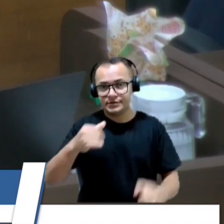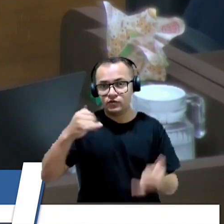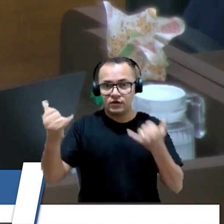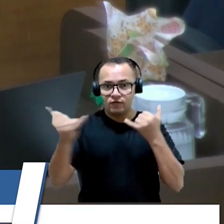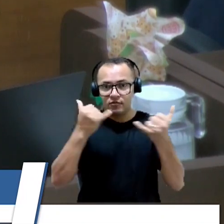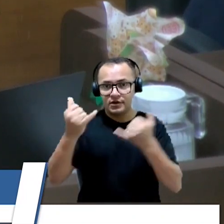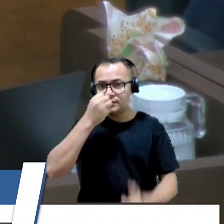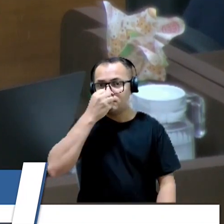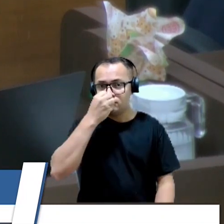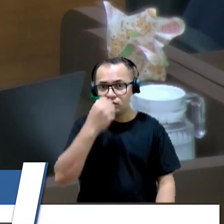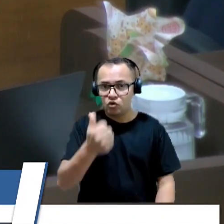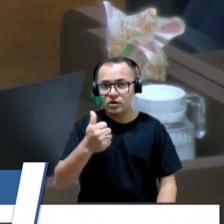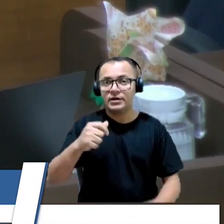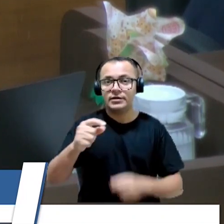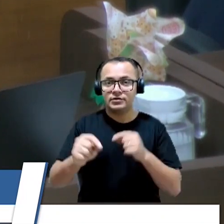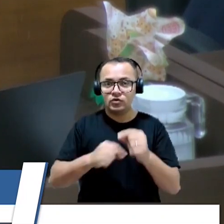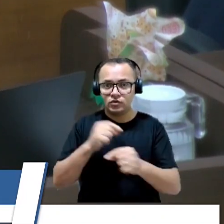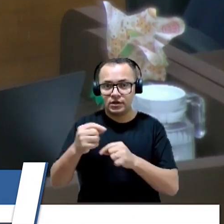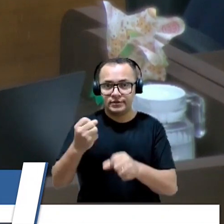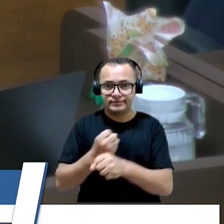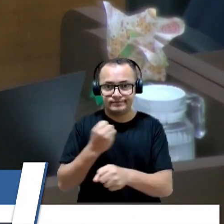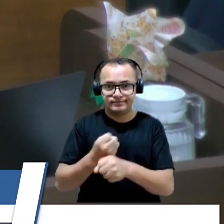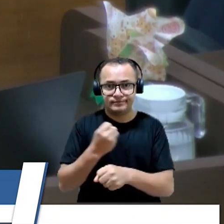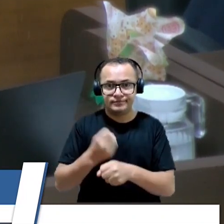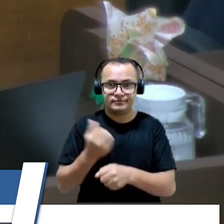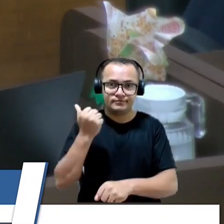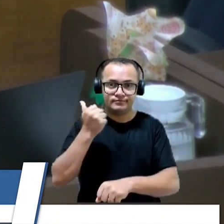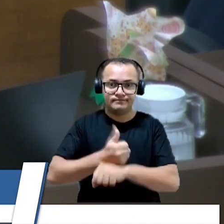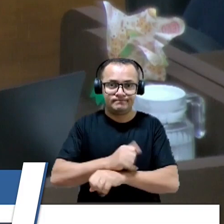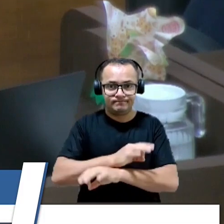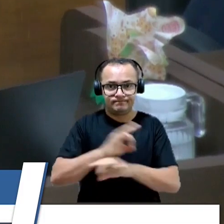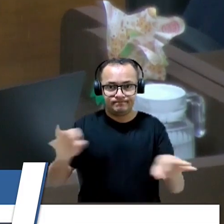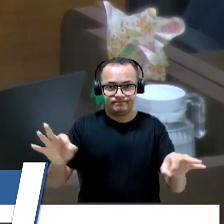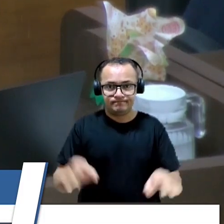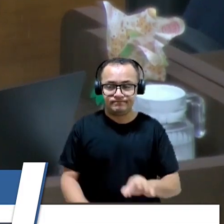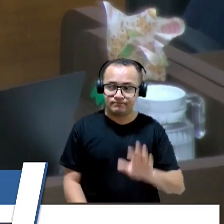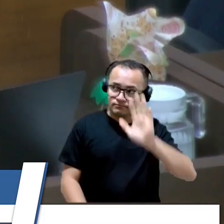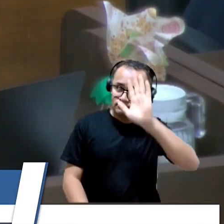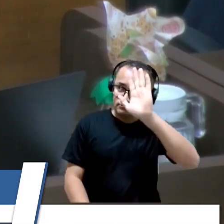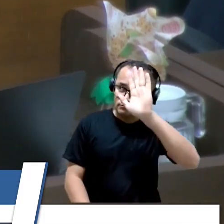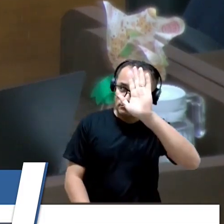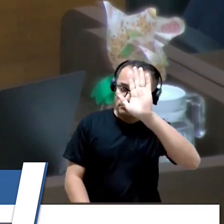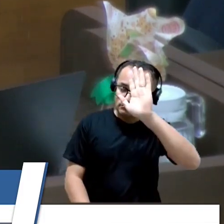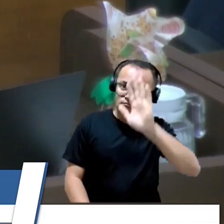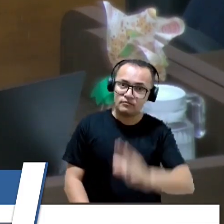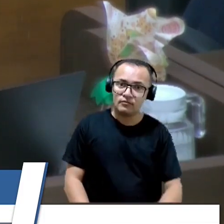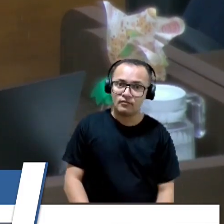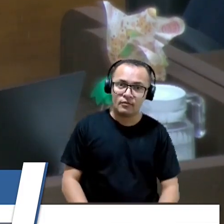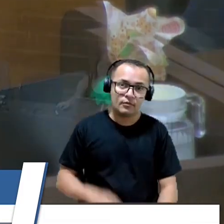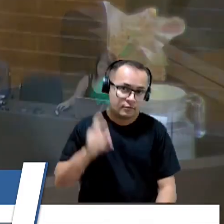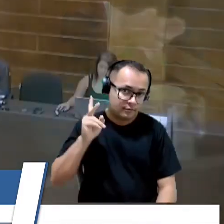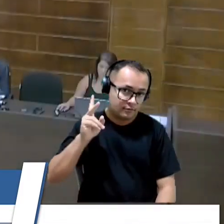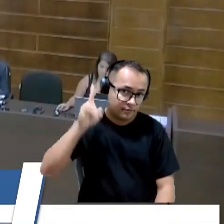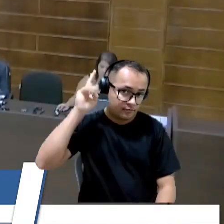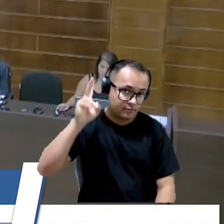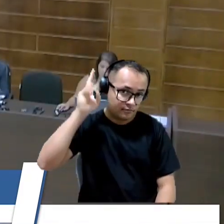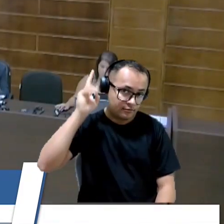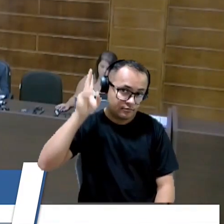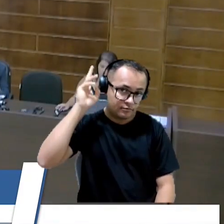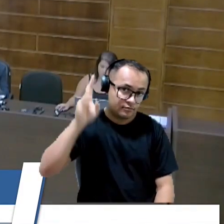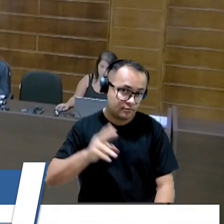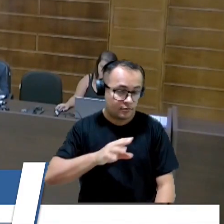serviços realizados na nossa cidade. Muito obrigado, excelência. Peço a palavra, senhor. Com a palavra, vereador Zezinho Cabeleireiro. Senhor presidente, também